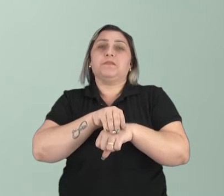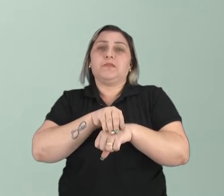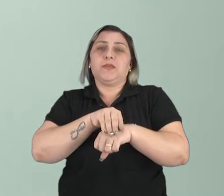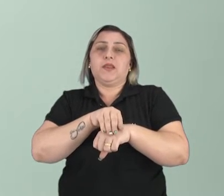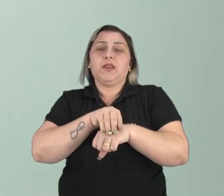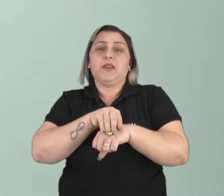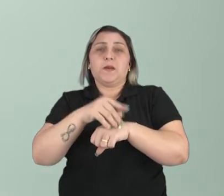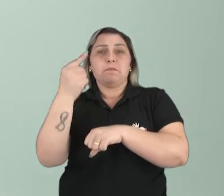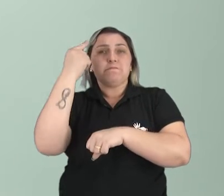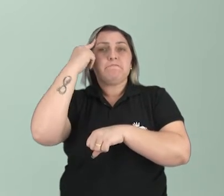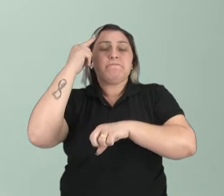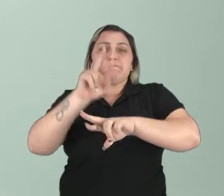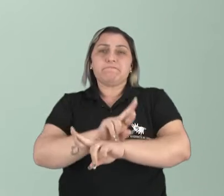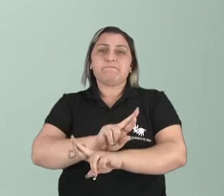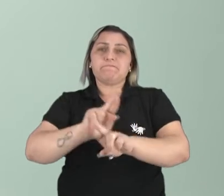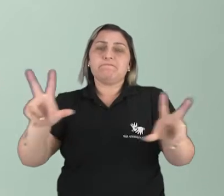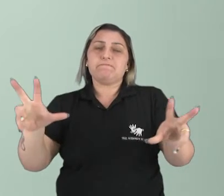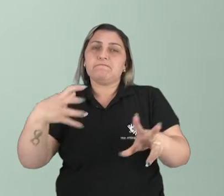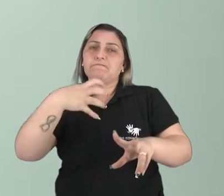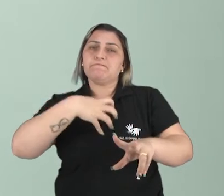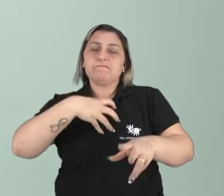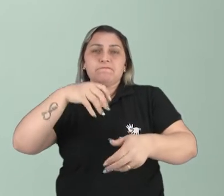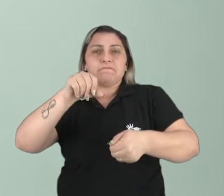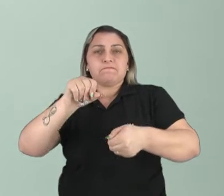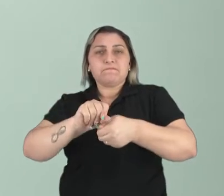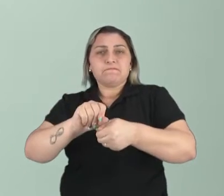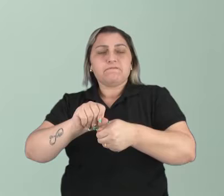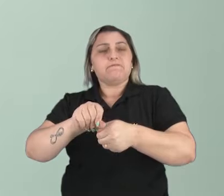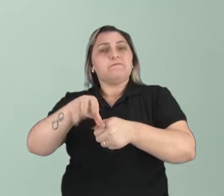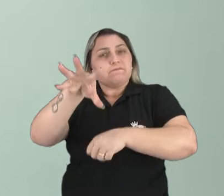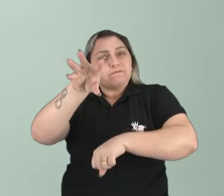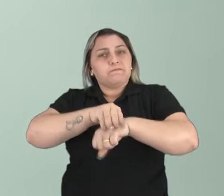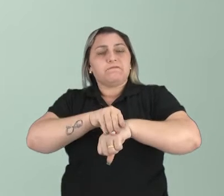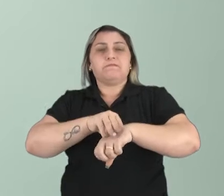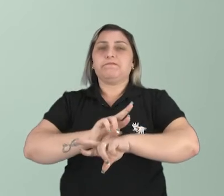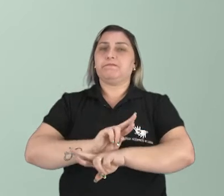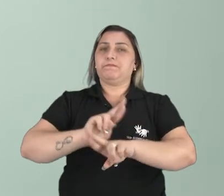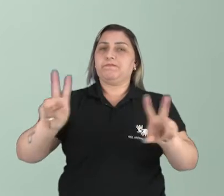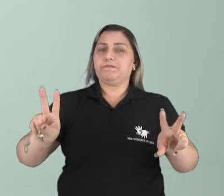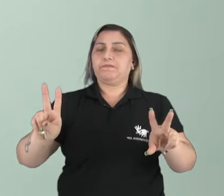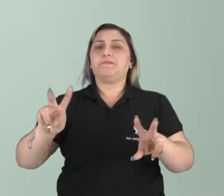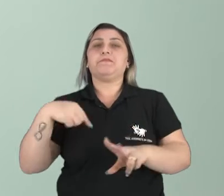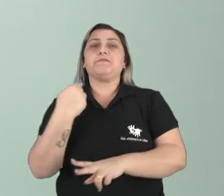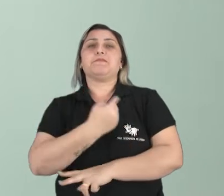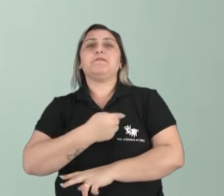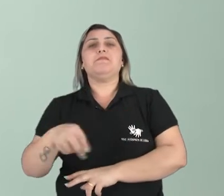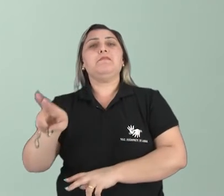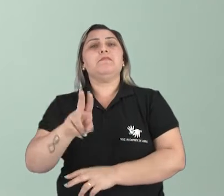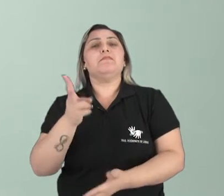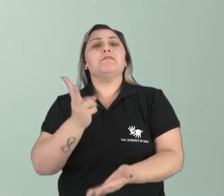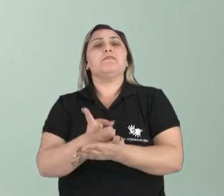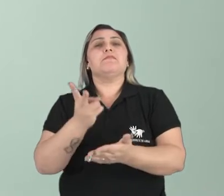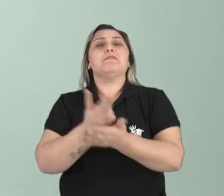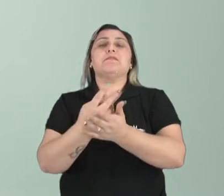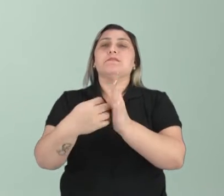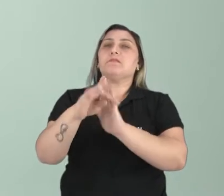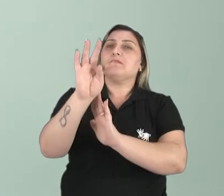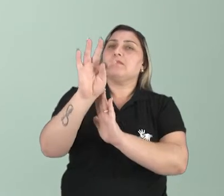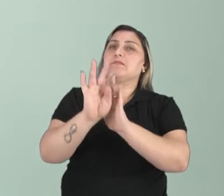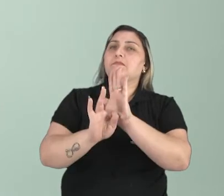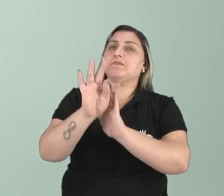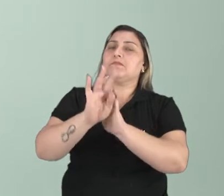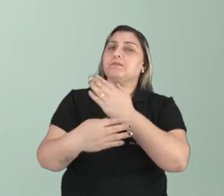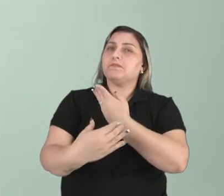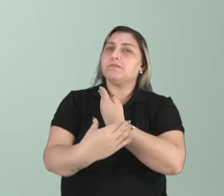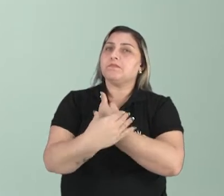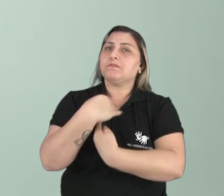correntes diferentes, né? De forma de se fazer conhecimento. E aí a gente usa sempre um textozinho para estar